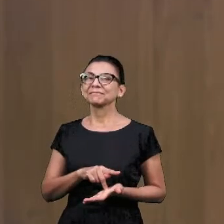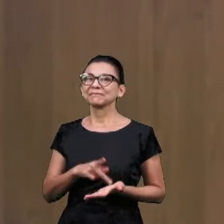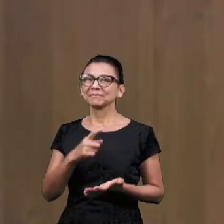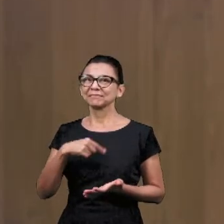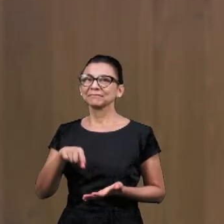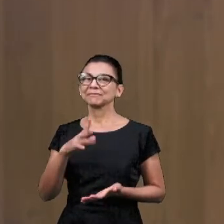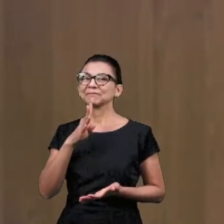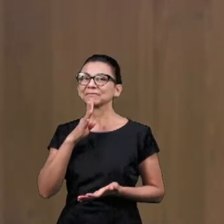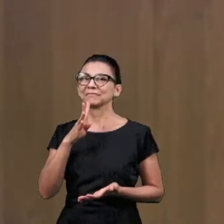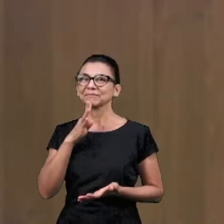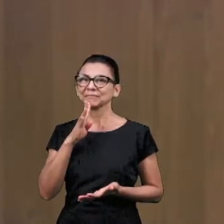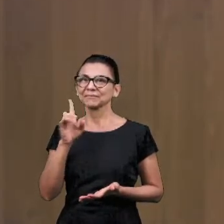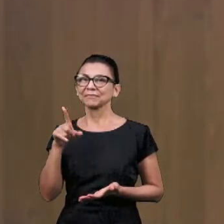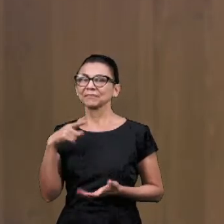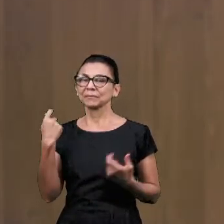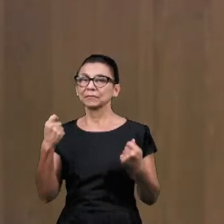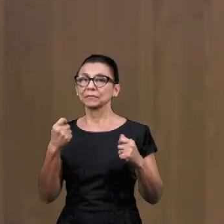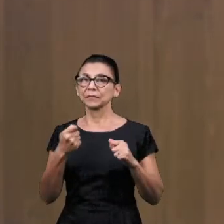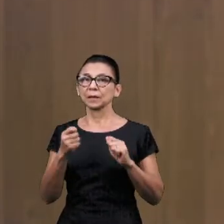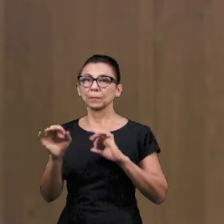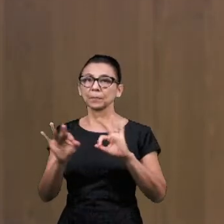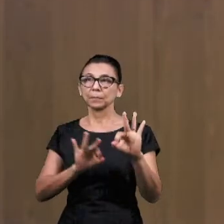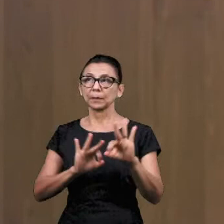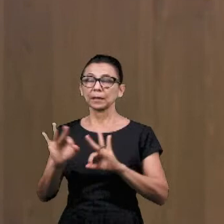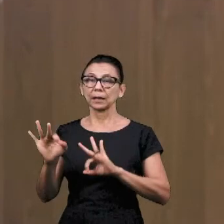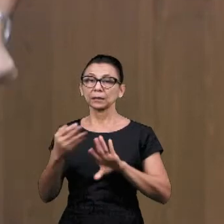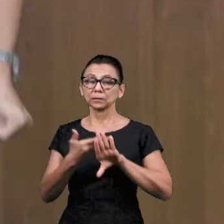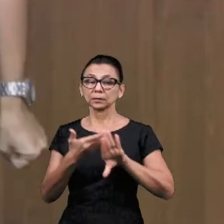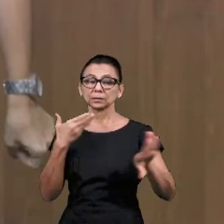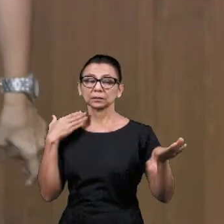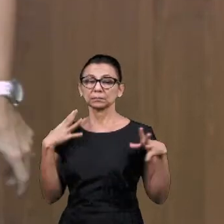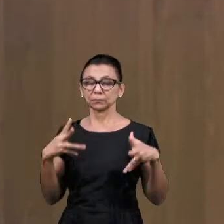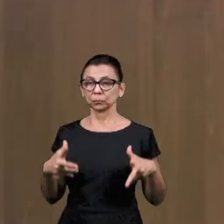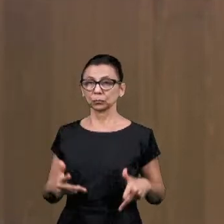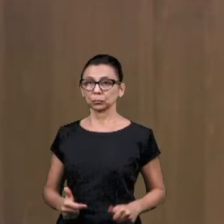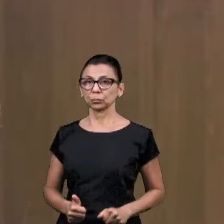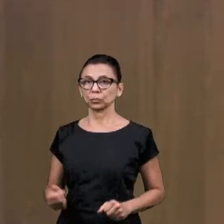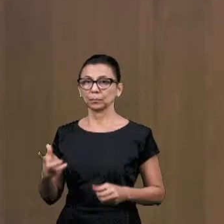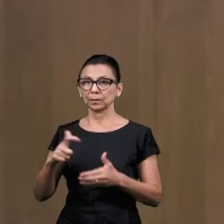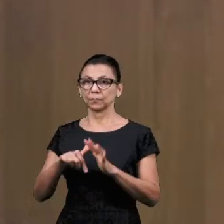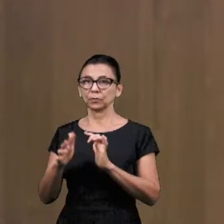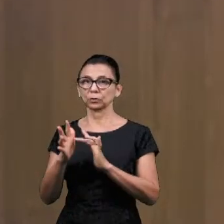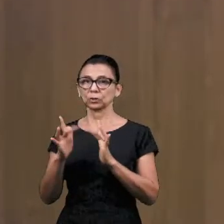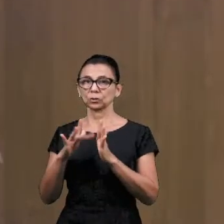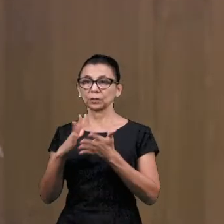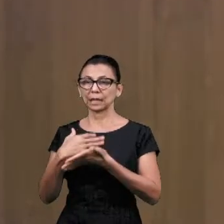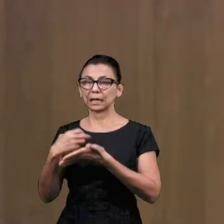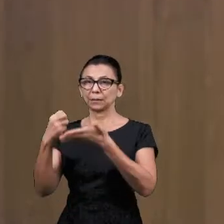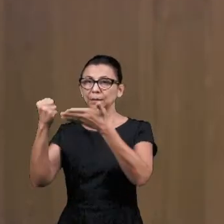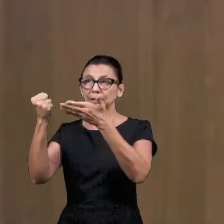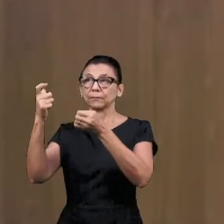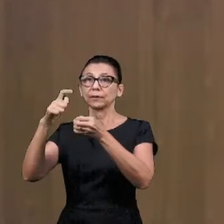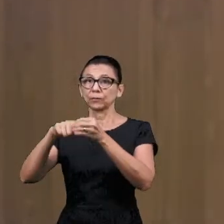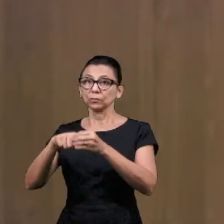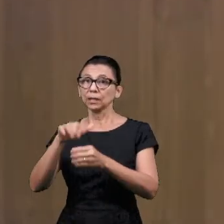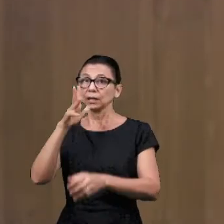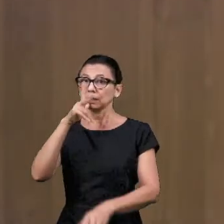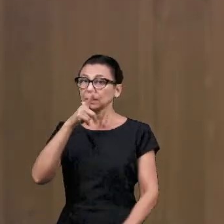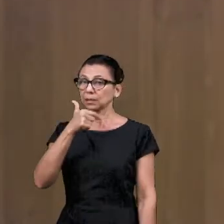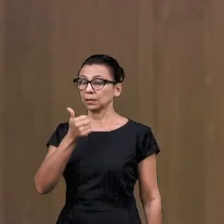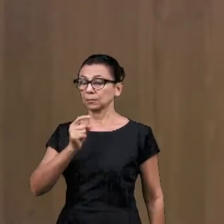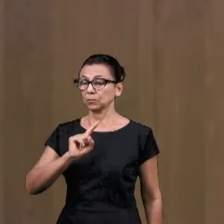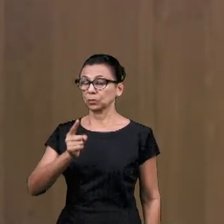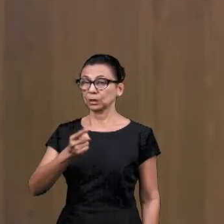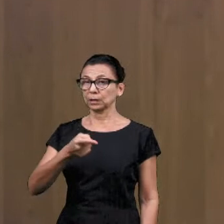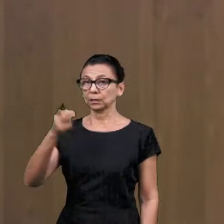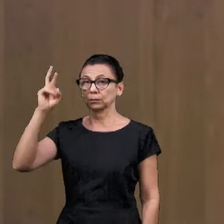estar preparados para o grande dia do Senhor, porque o Senhor Jesus virá e não tardará. Que o Senhor possa